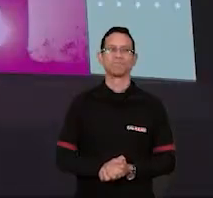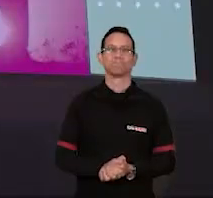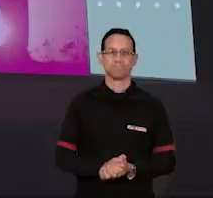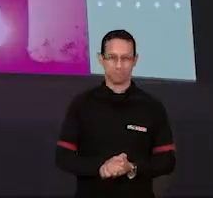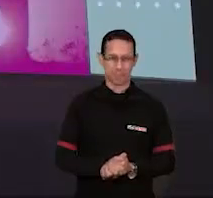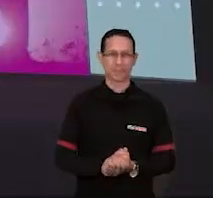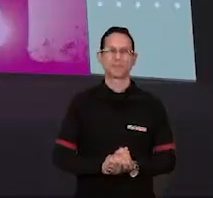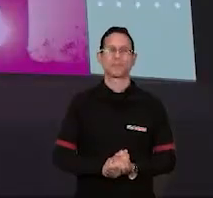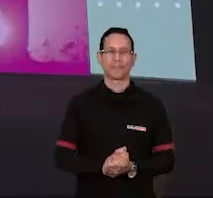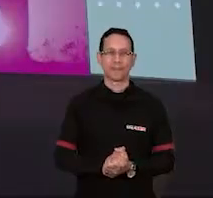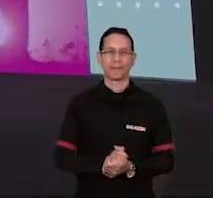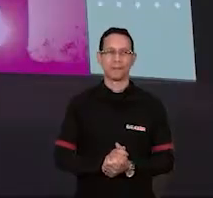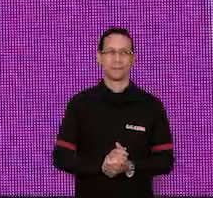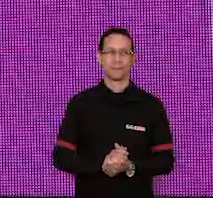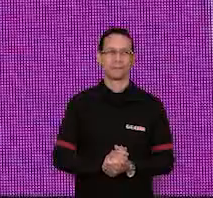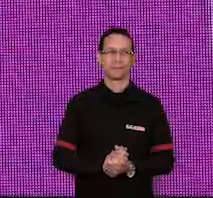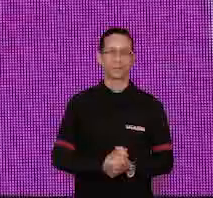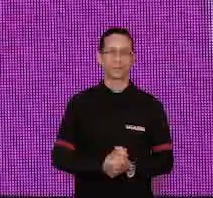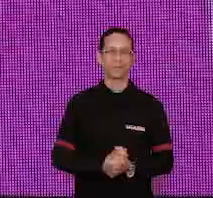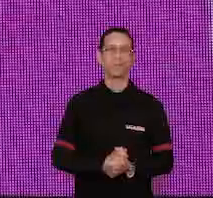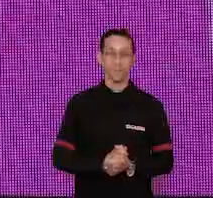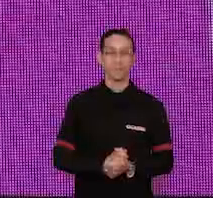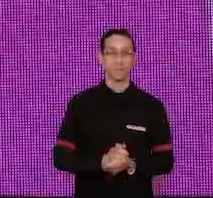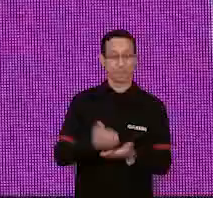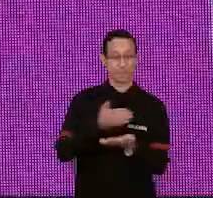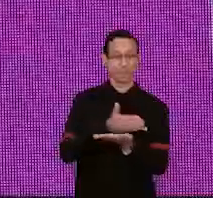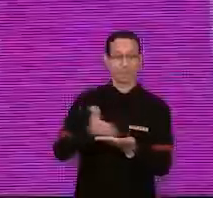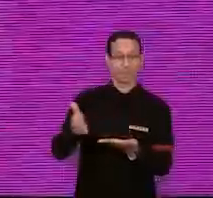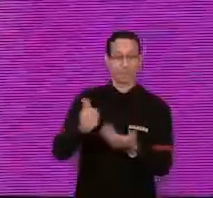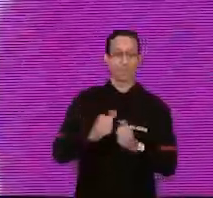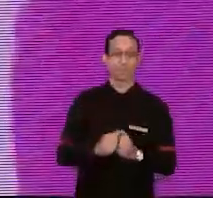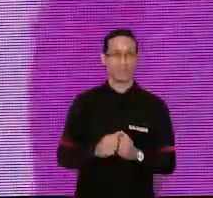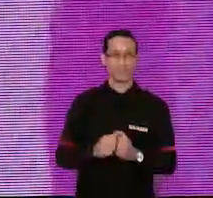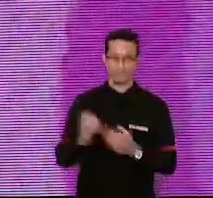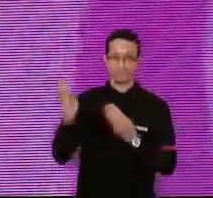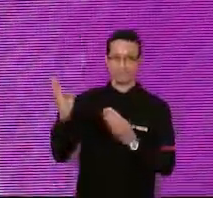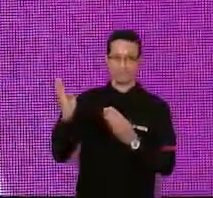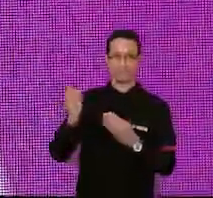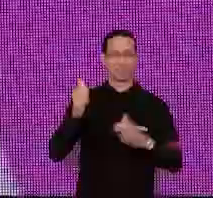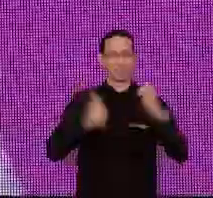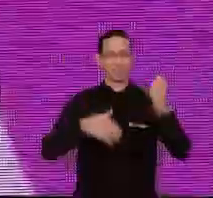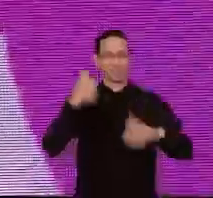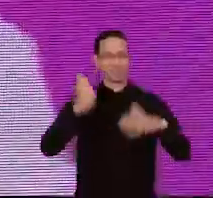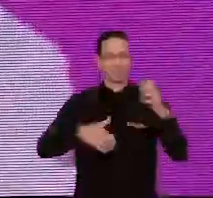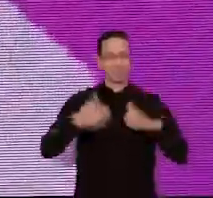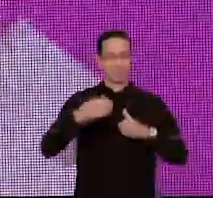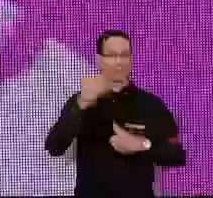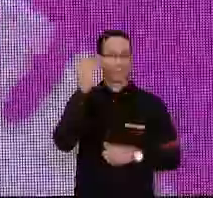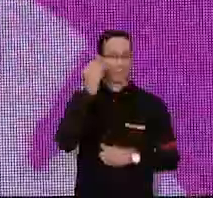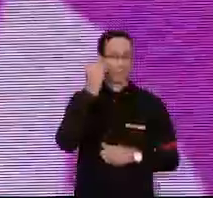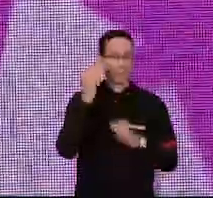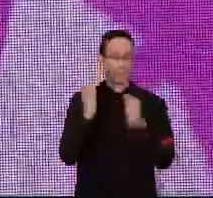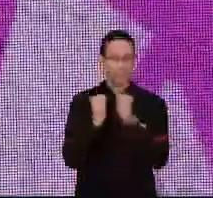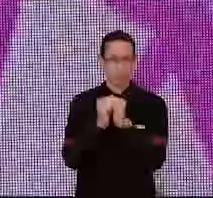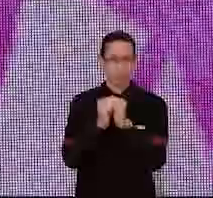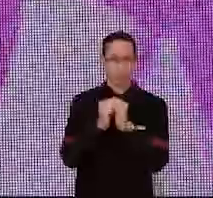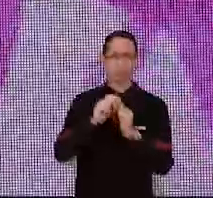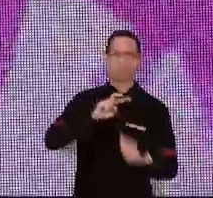Bom, a gente vai começar, acho que eu que vou começar falando, a gente vai tentar falar